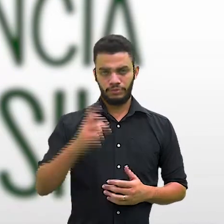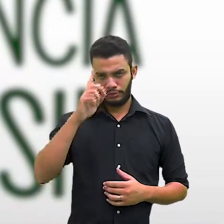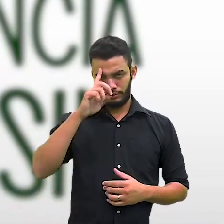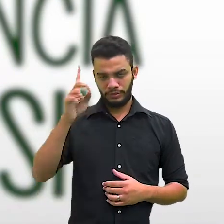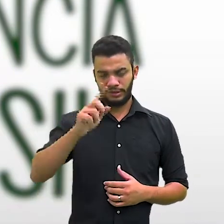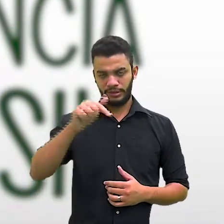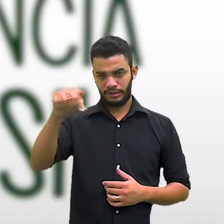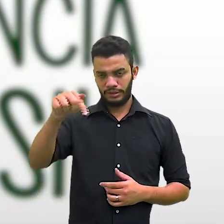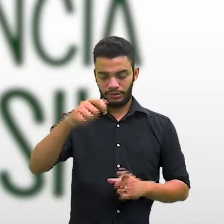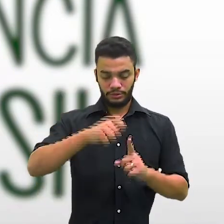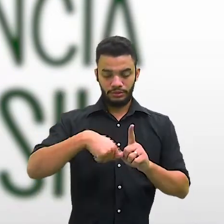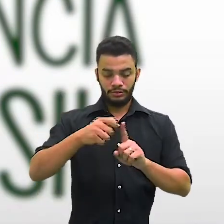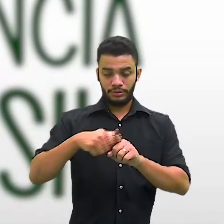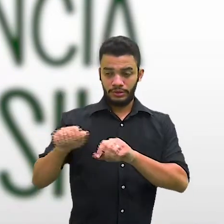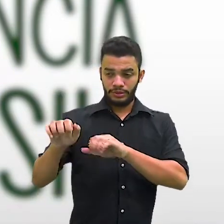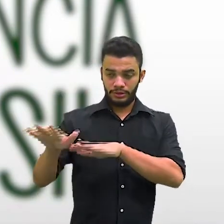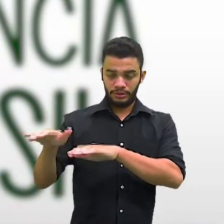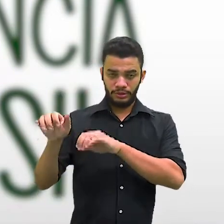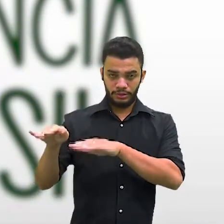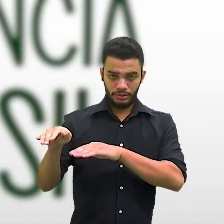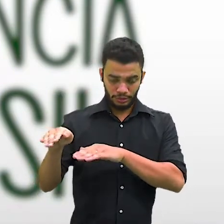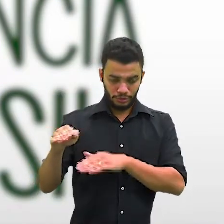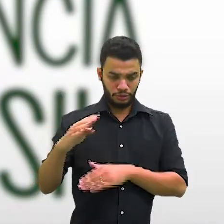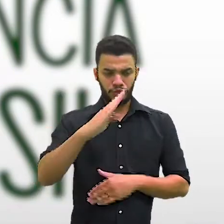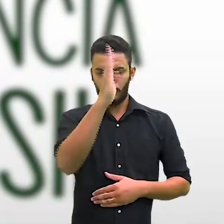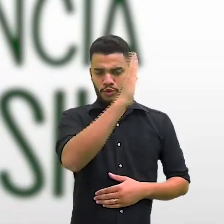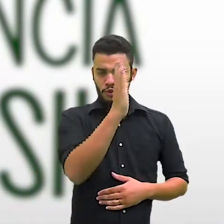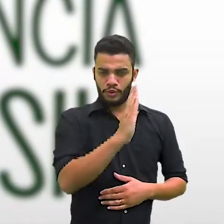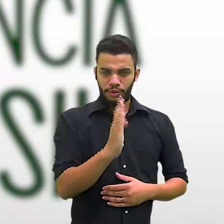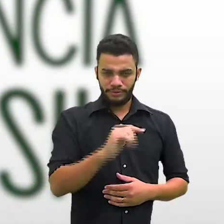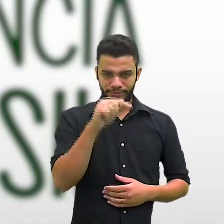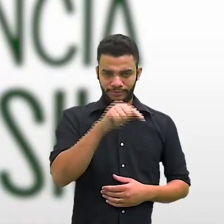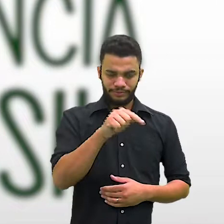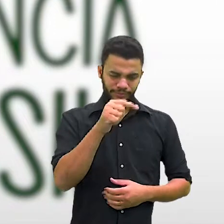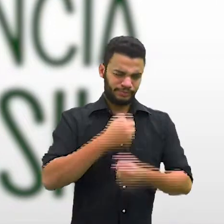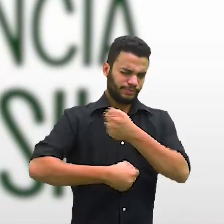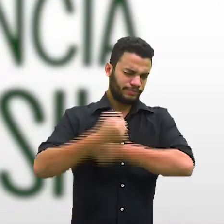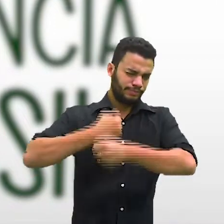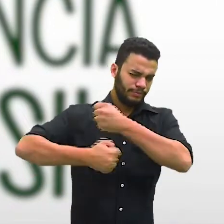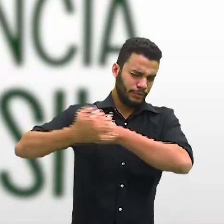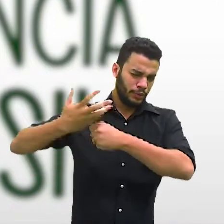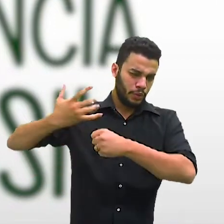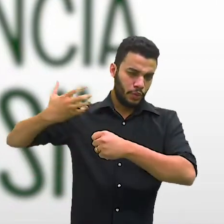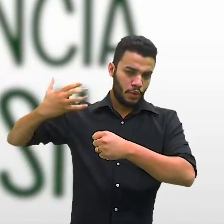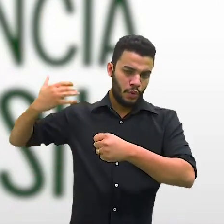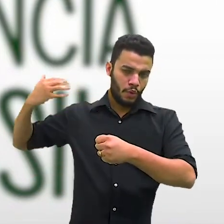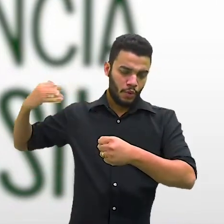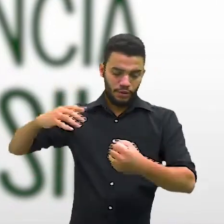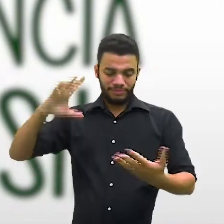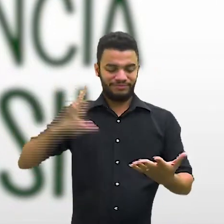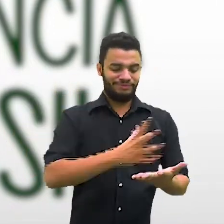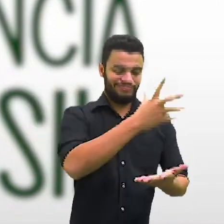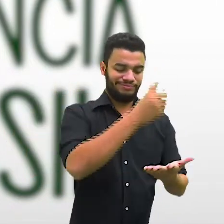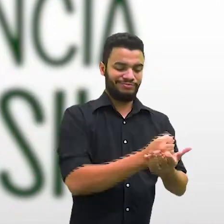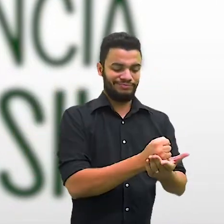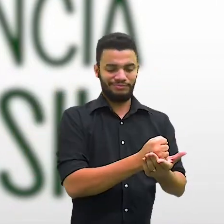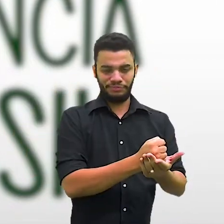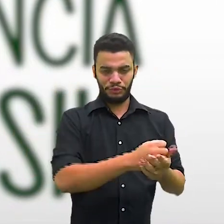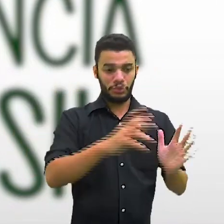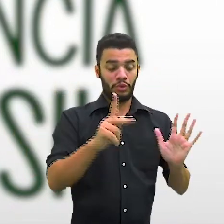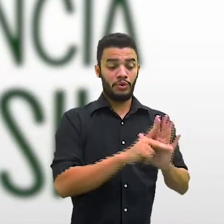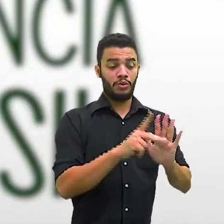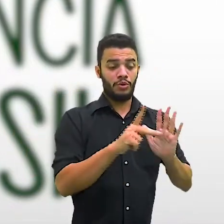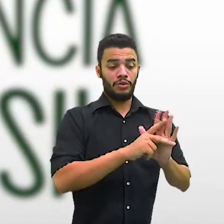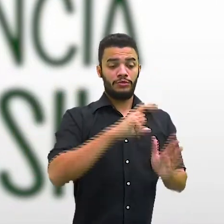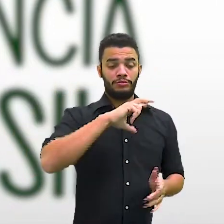Em 7 de setembro, nosso caro Brasil, este torrão sem igual, já foi colônia benina e pertenceu a Portugal.